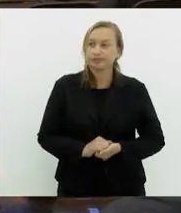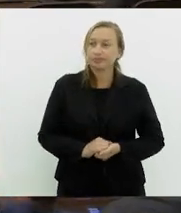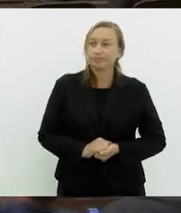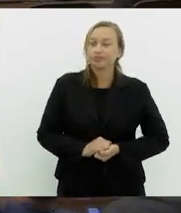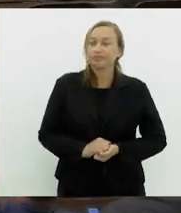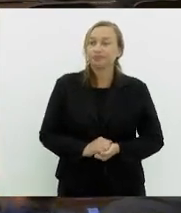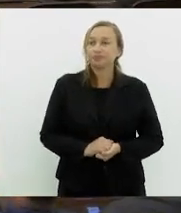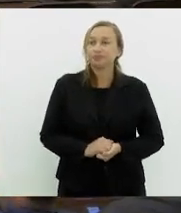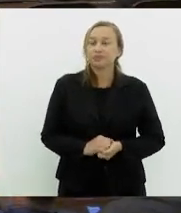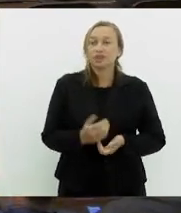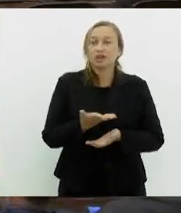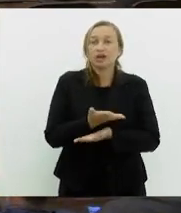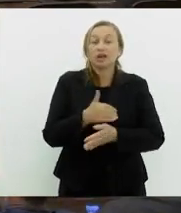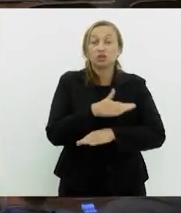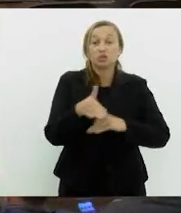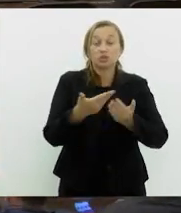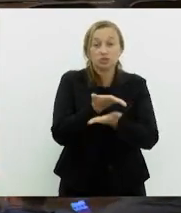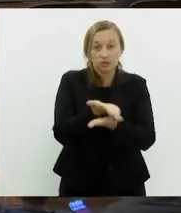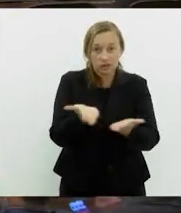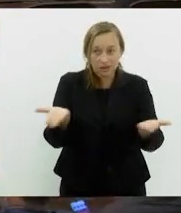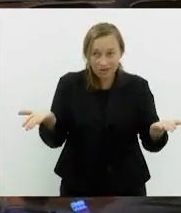a todos e todas,